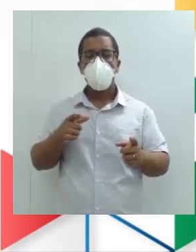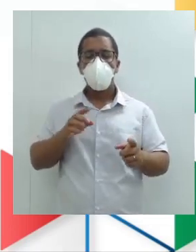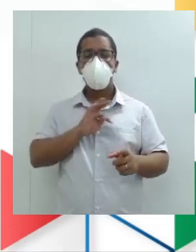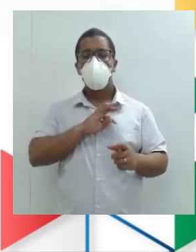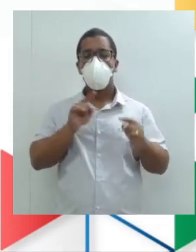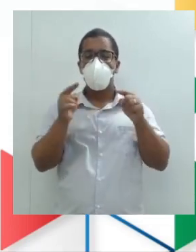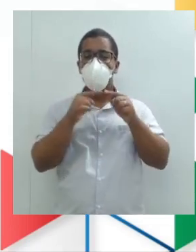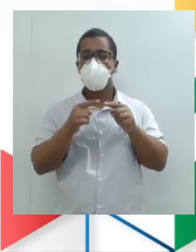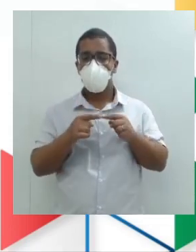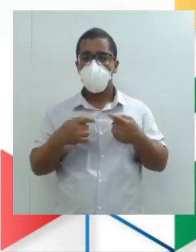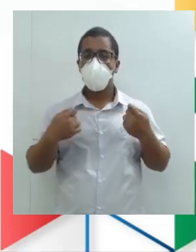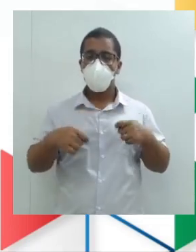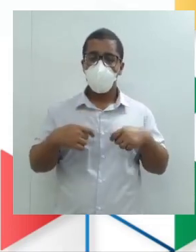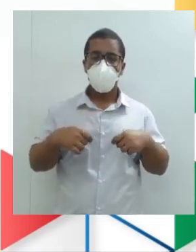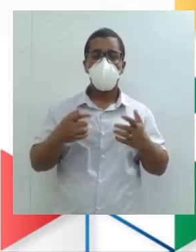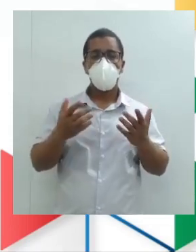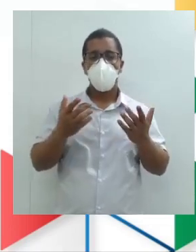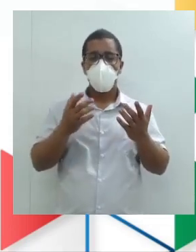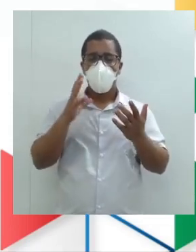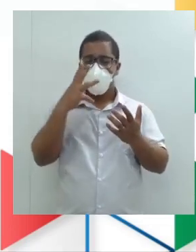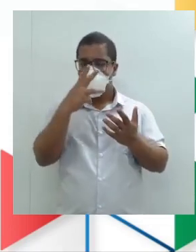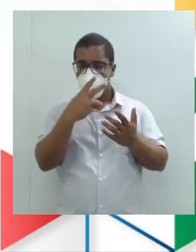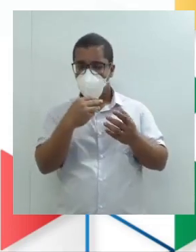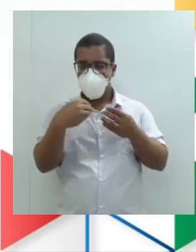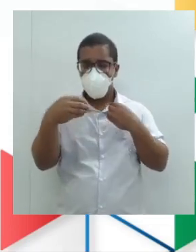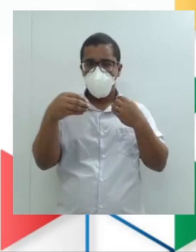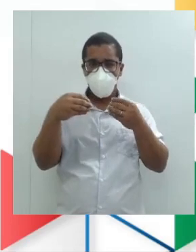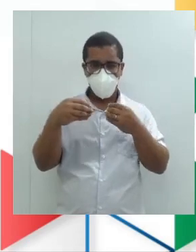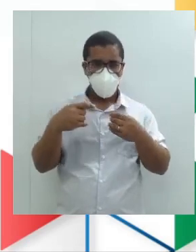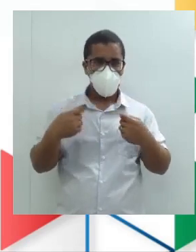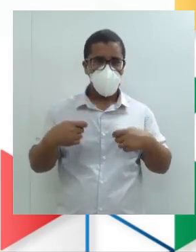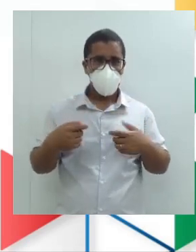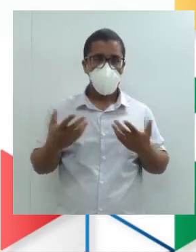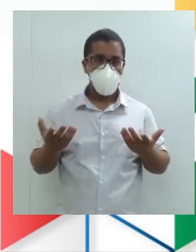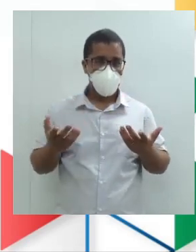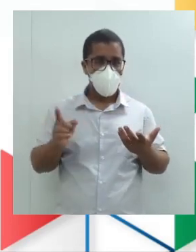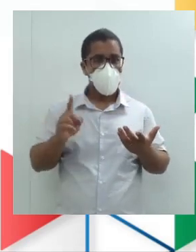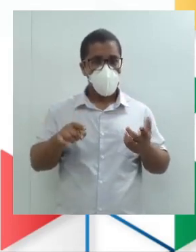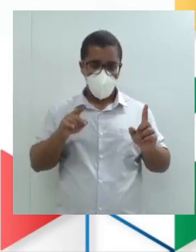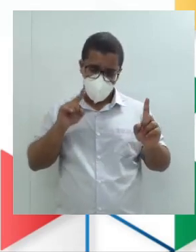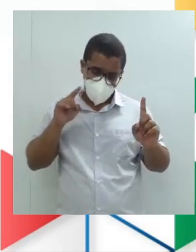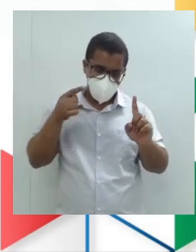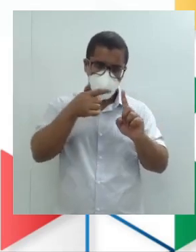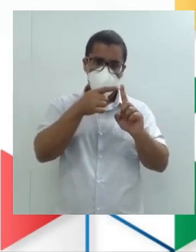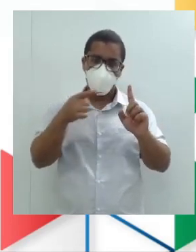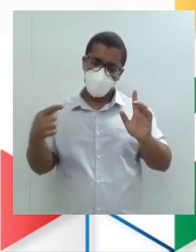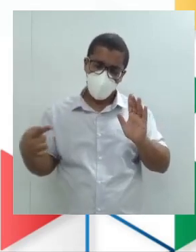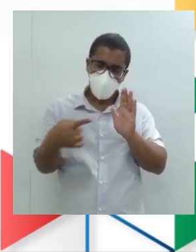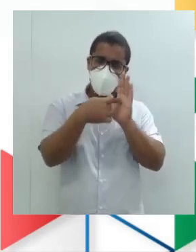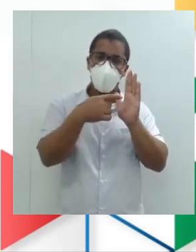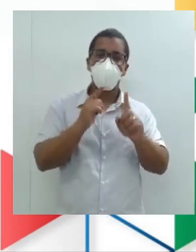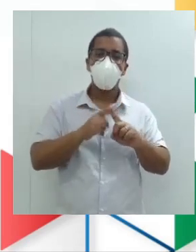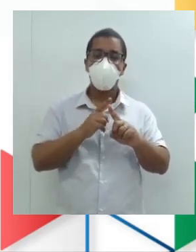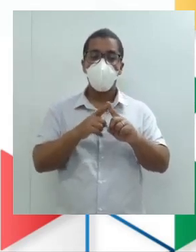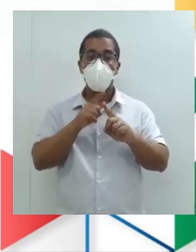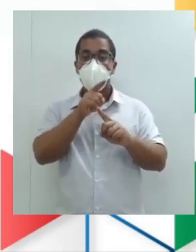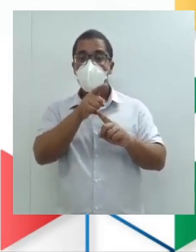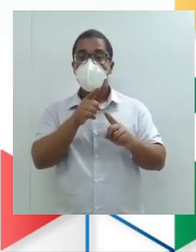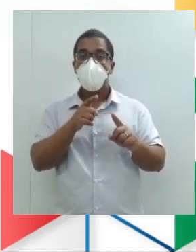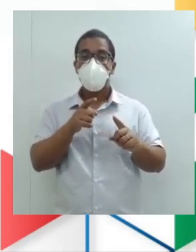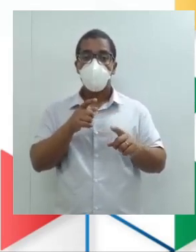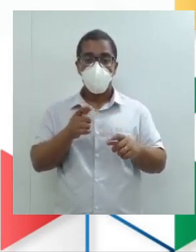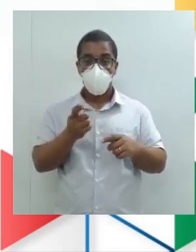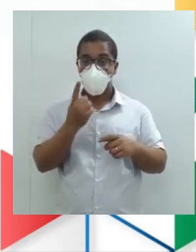técnico combinatório que ele tem que ter beleza, sutileza. Um esporte de precisão, onde ele quer, em